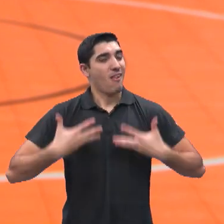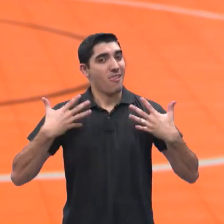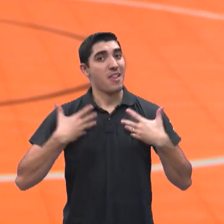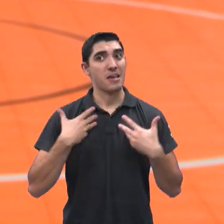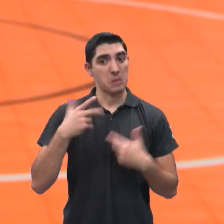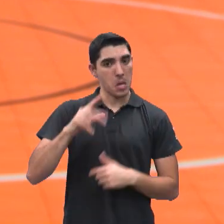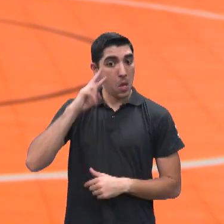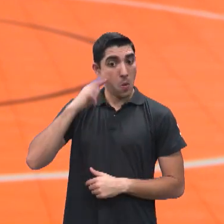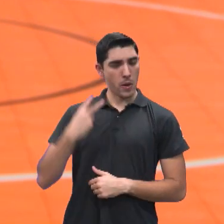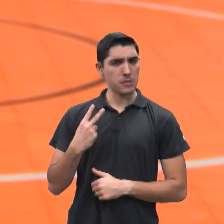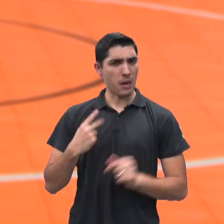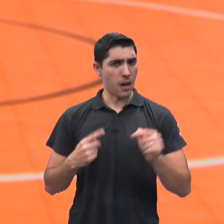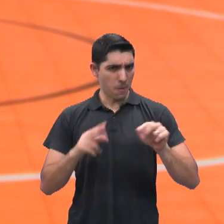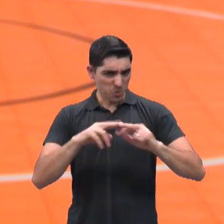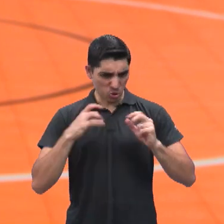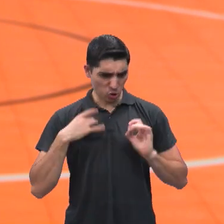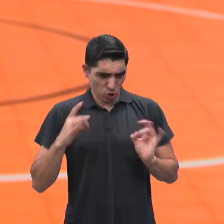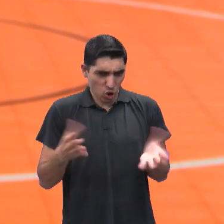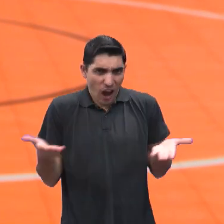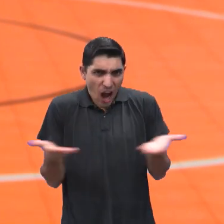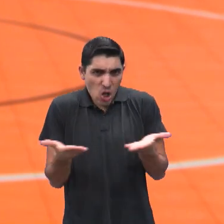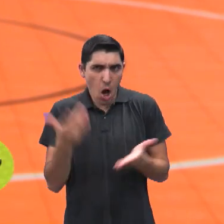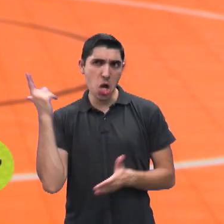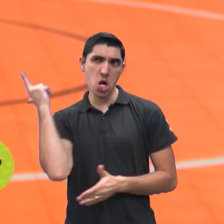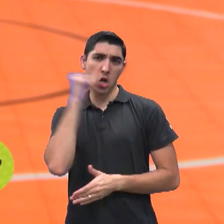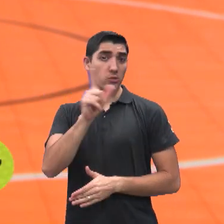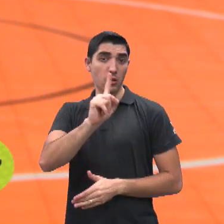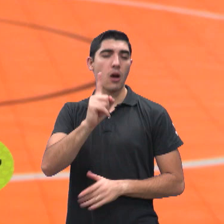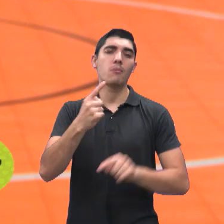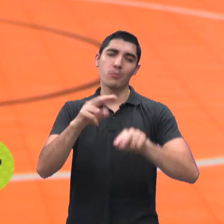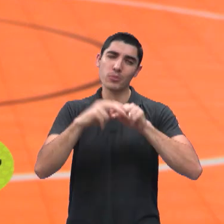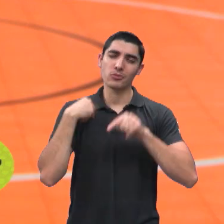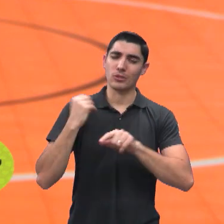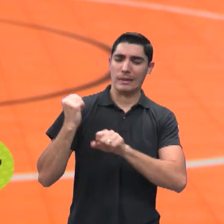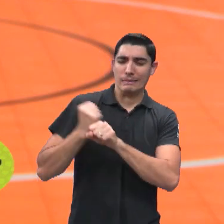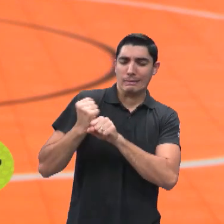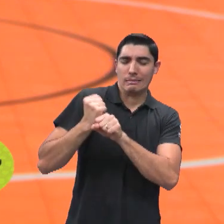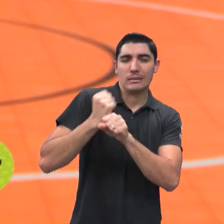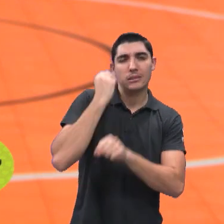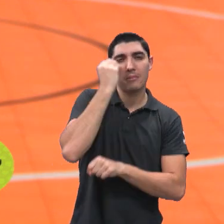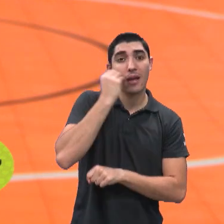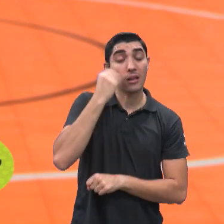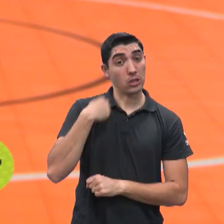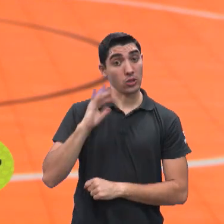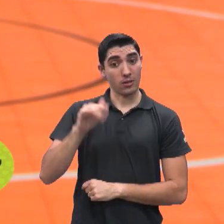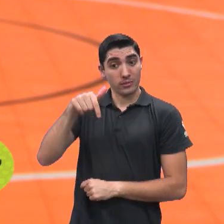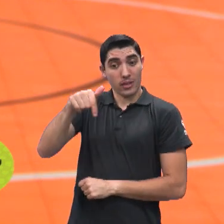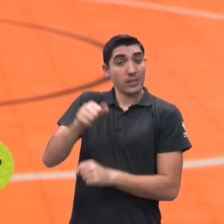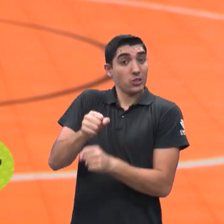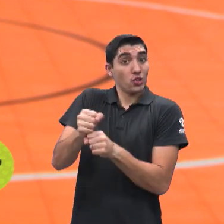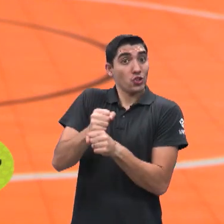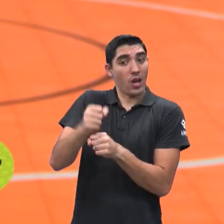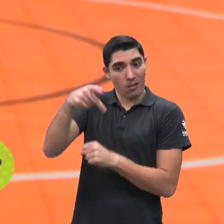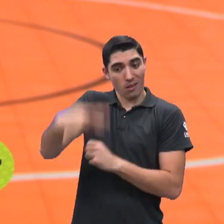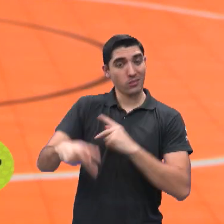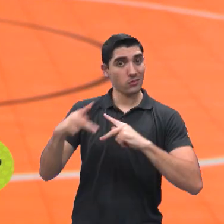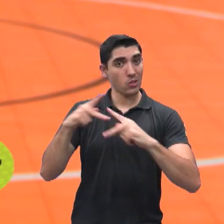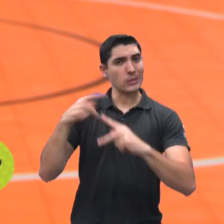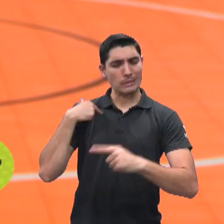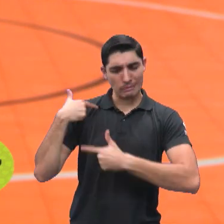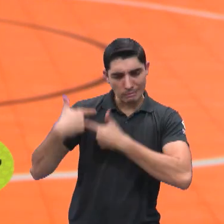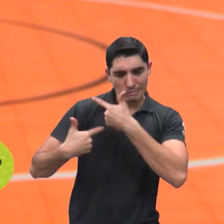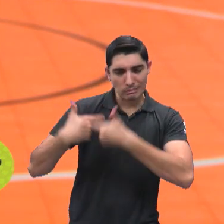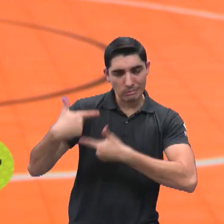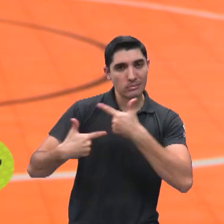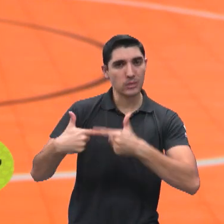coisa conquistada agora, assim, é um trabalho de muitos anos. Faz 7 anos que eu trabalho junto ao São José Basquete, no programa